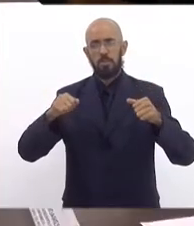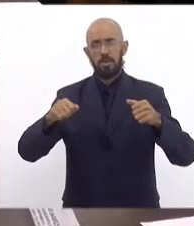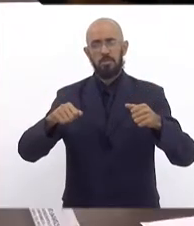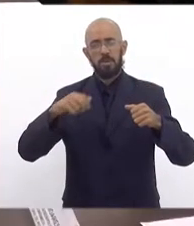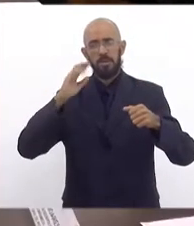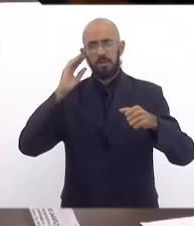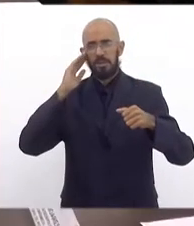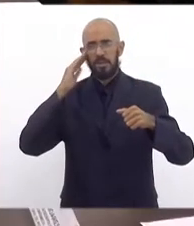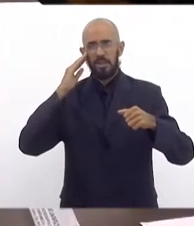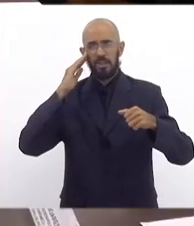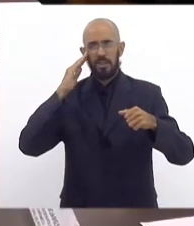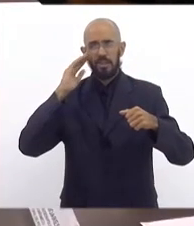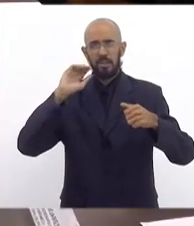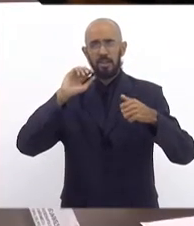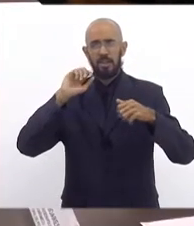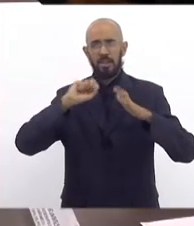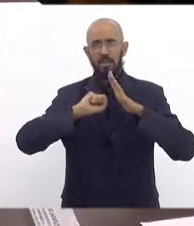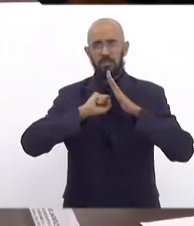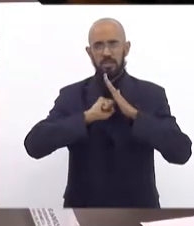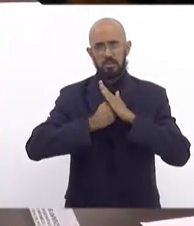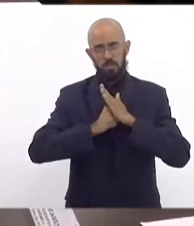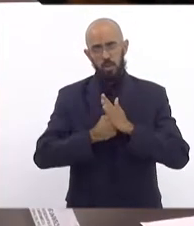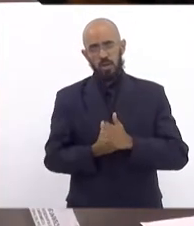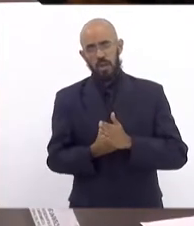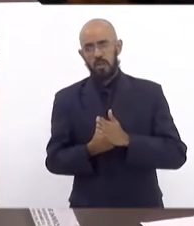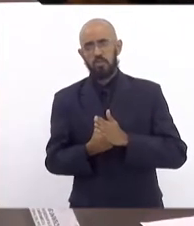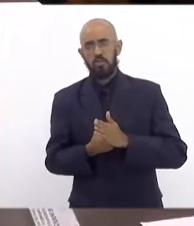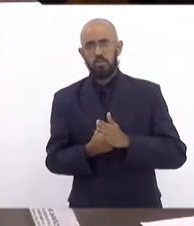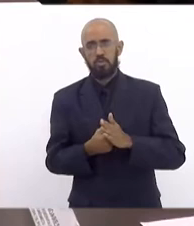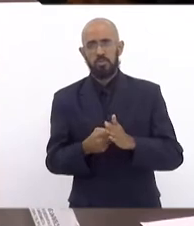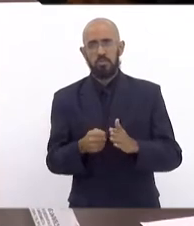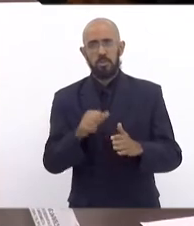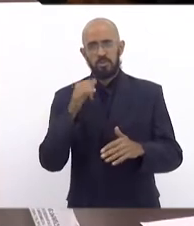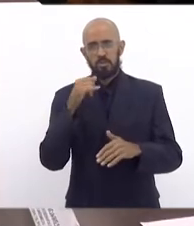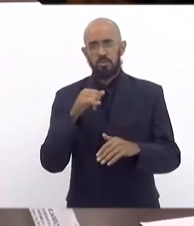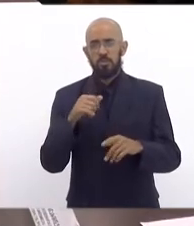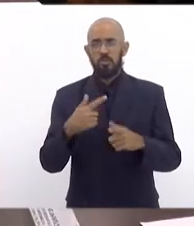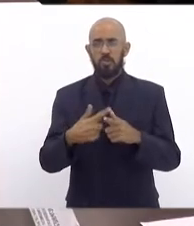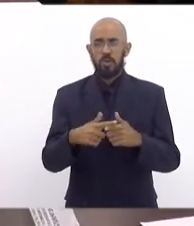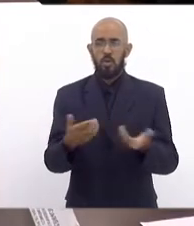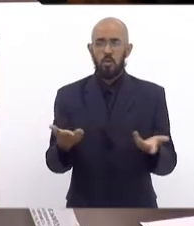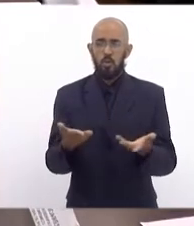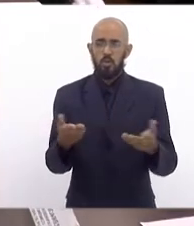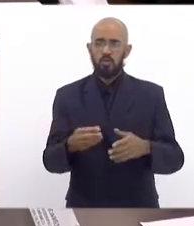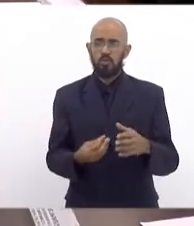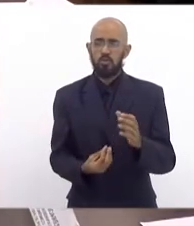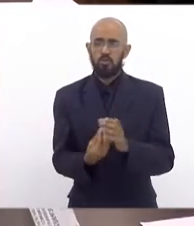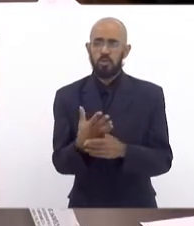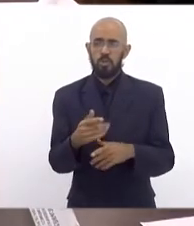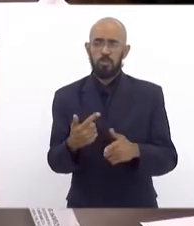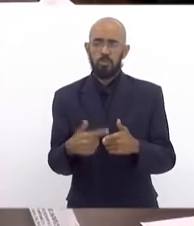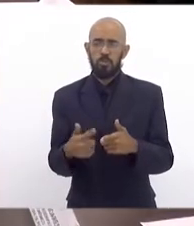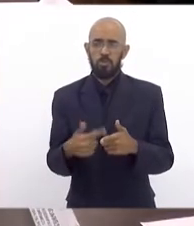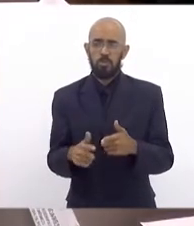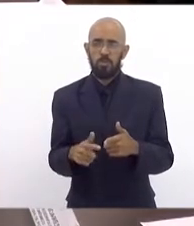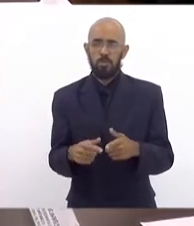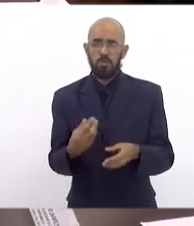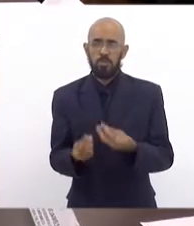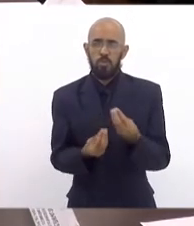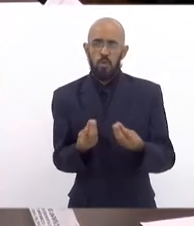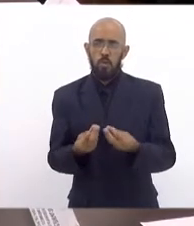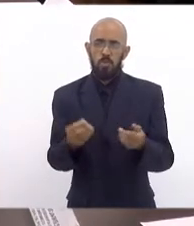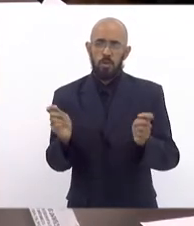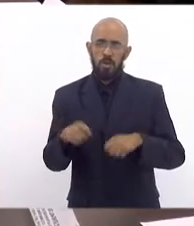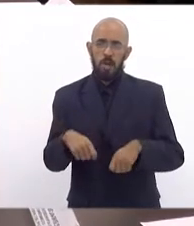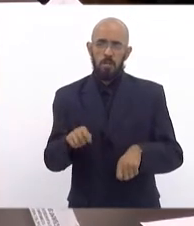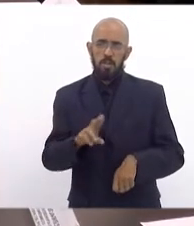essas travas Mas da forma que tá hoje gera é uma insegurança muito grande do que do que poderia de como poderia ser